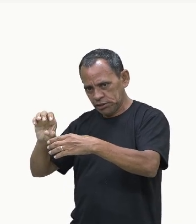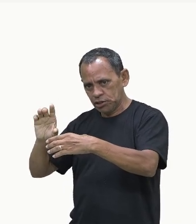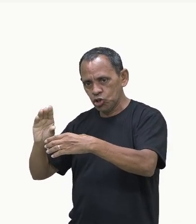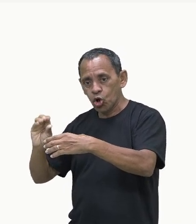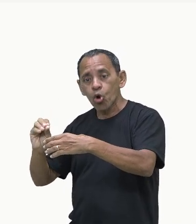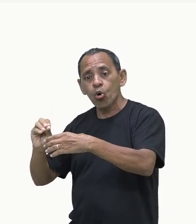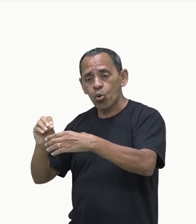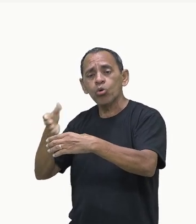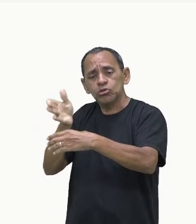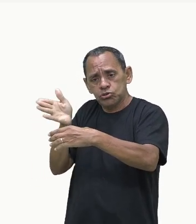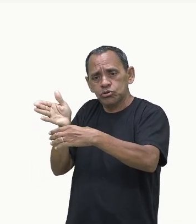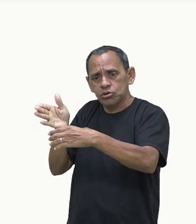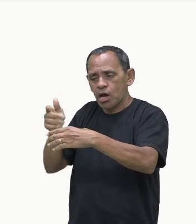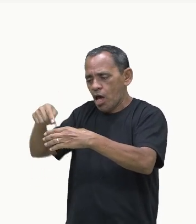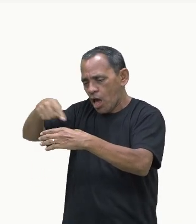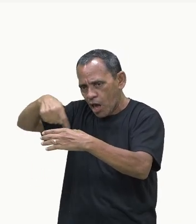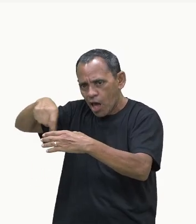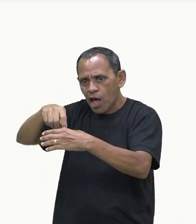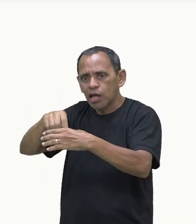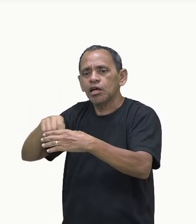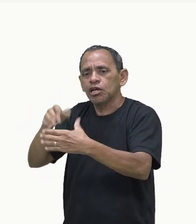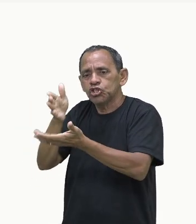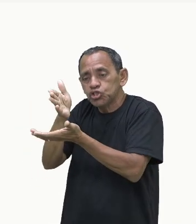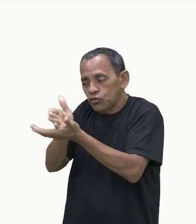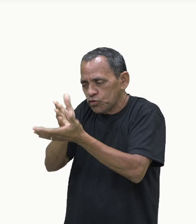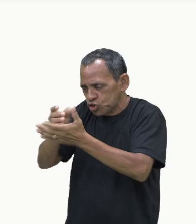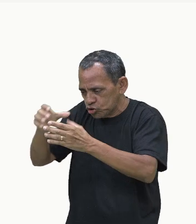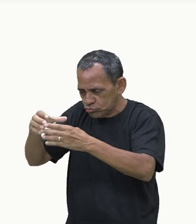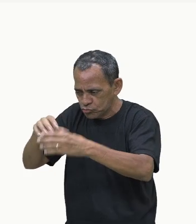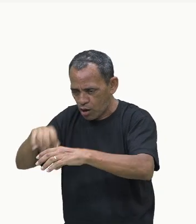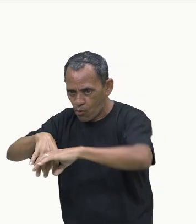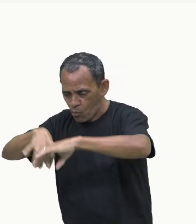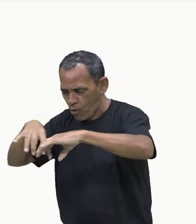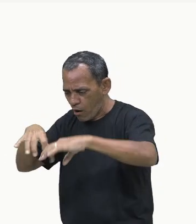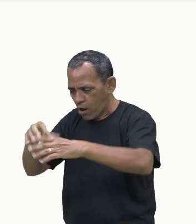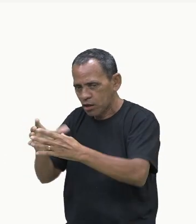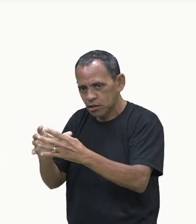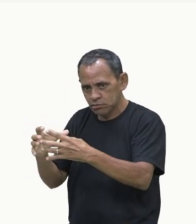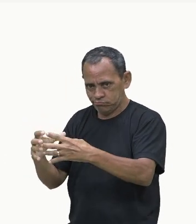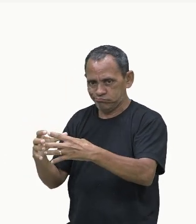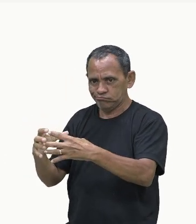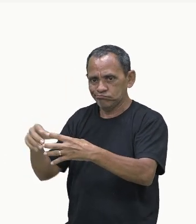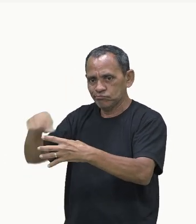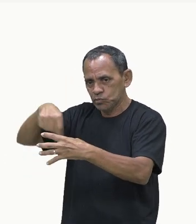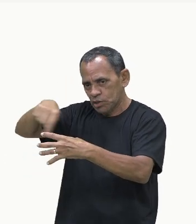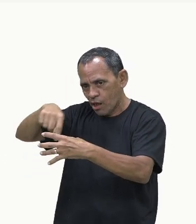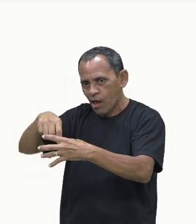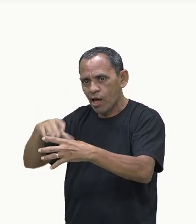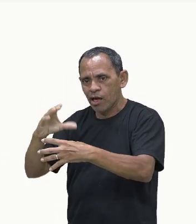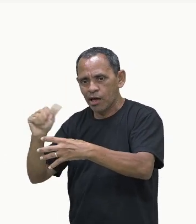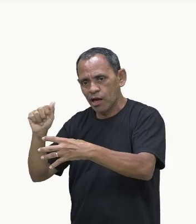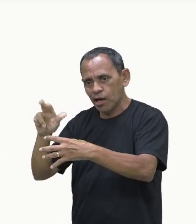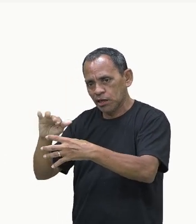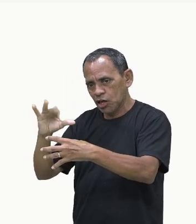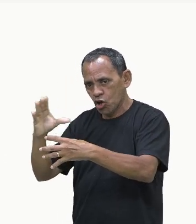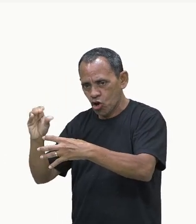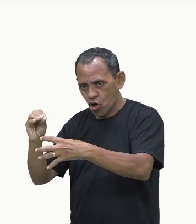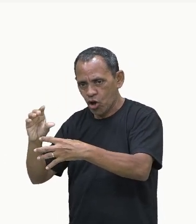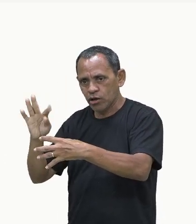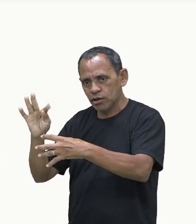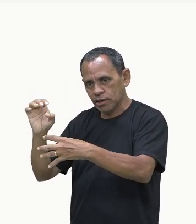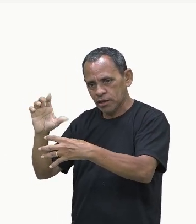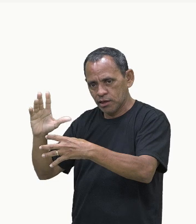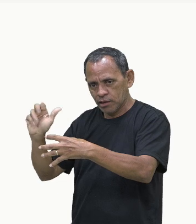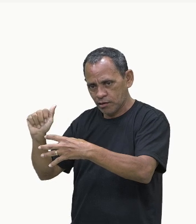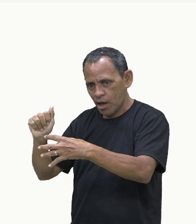tem esta divisão aqui, essa individualização pela carioteca e o DNA fica todo